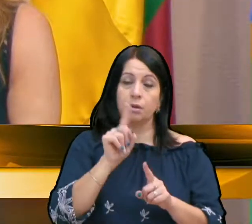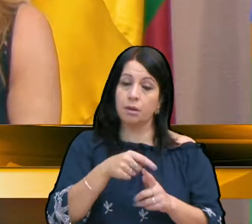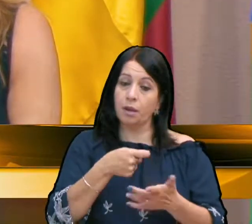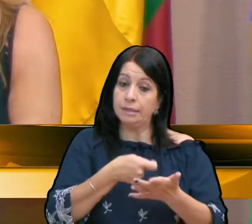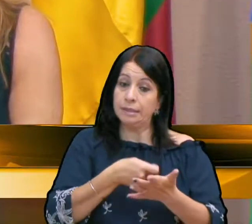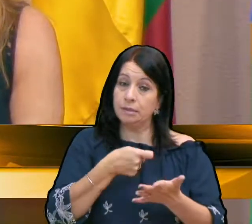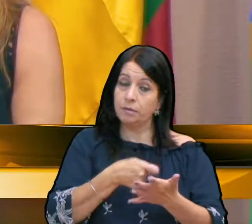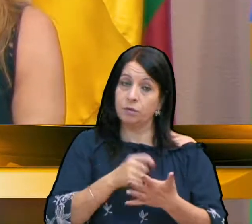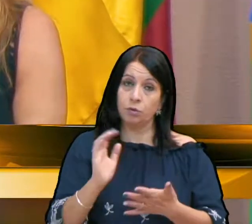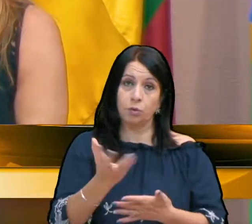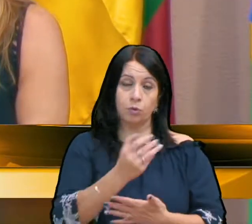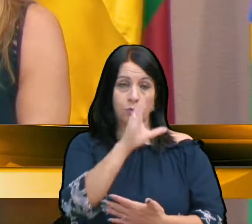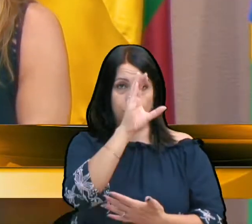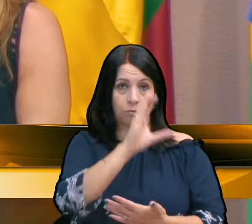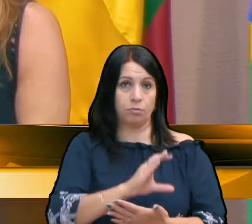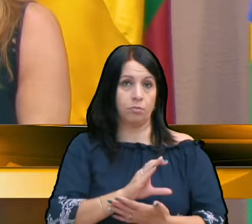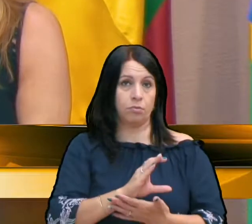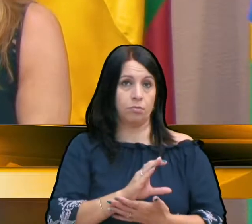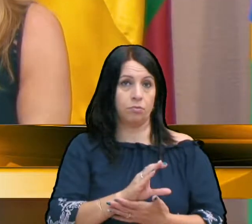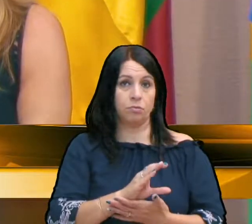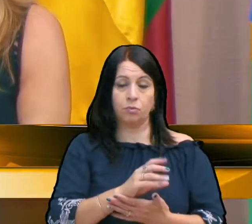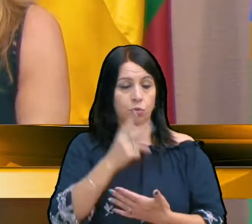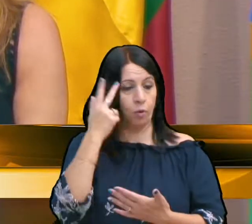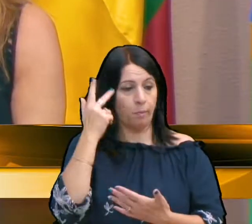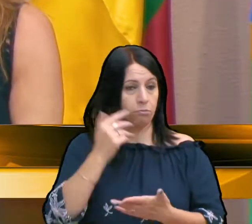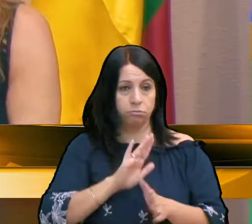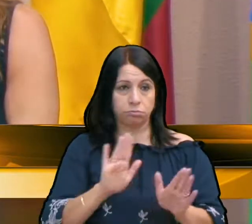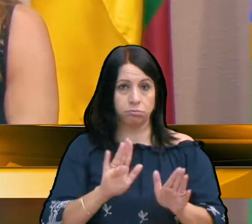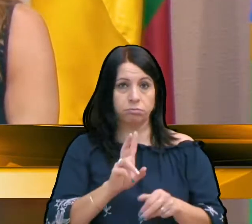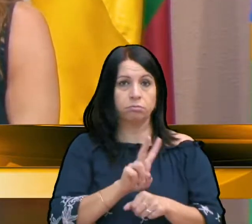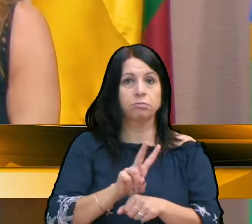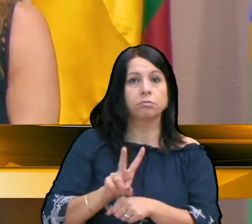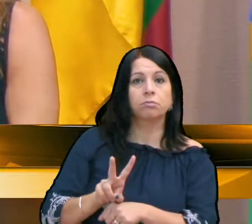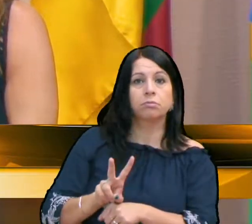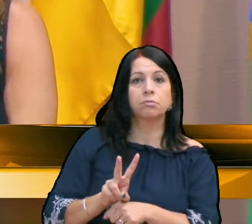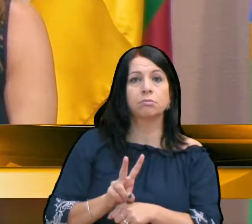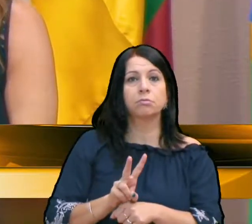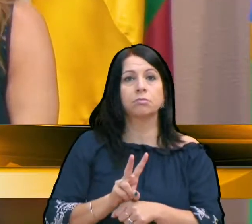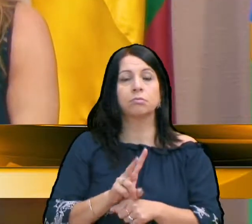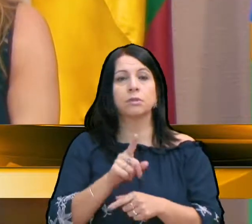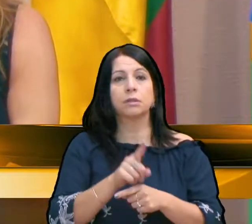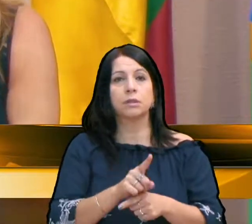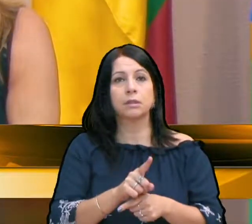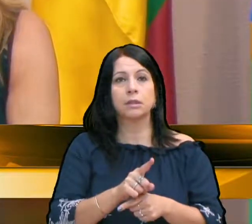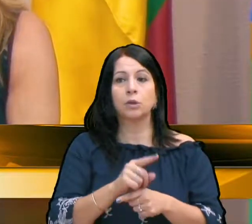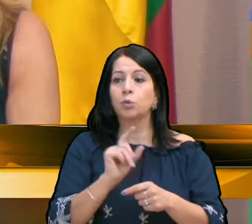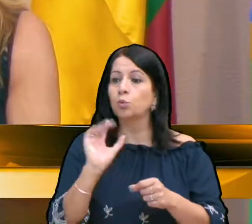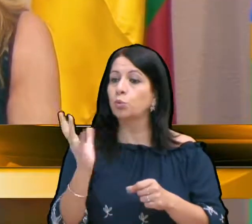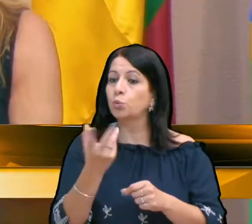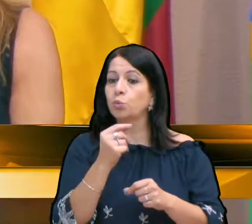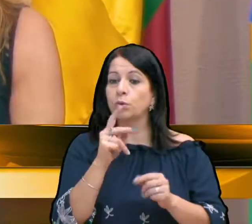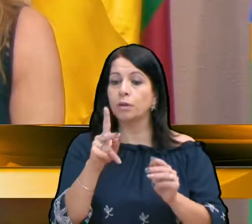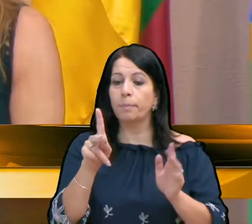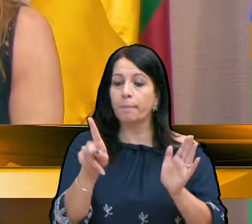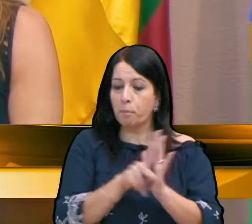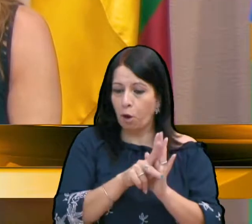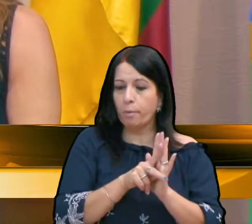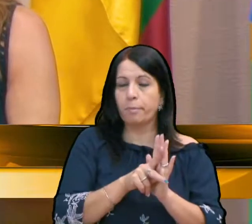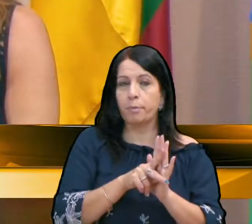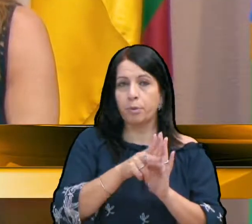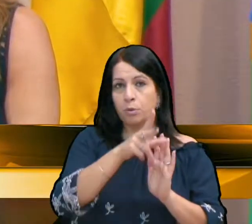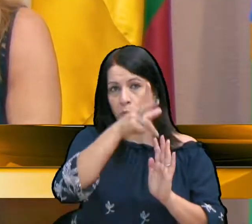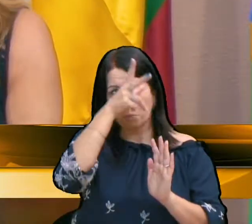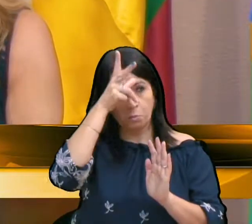de todos os cidadãos, cidadãos comuns, cuidar, proteger, zelar o que é público. Sejam as